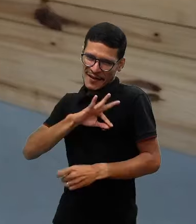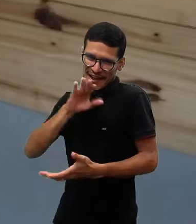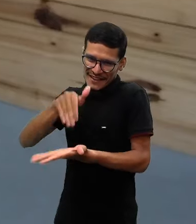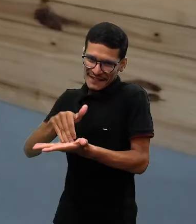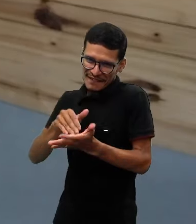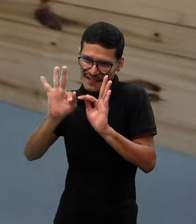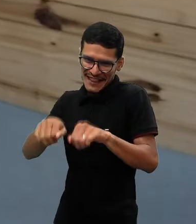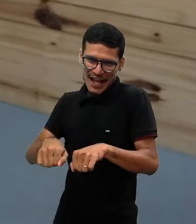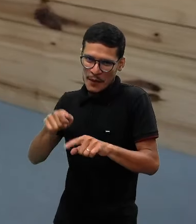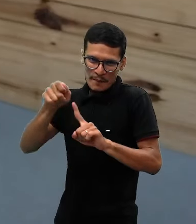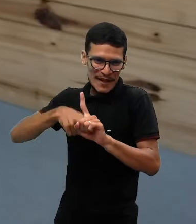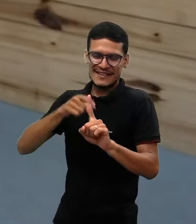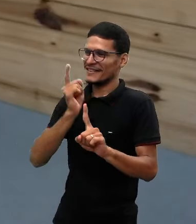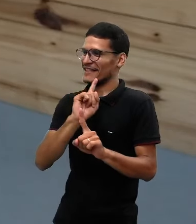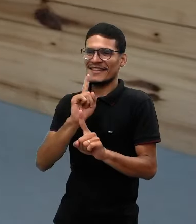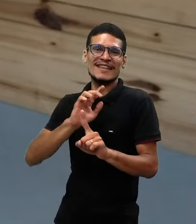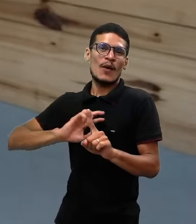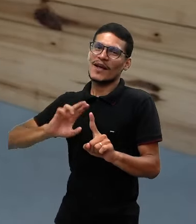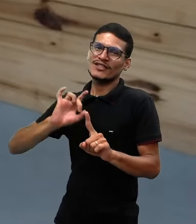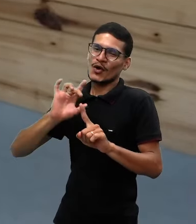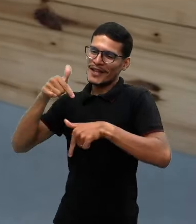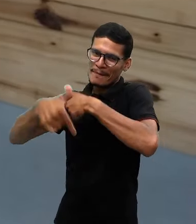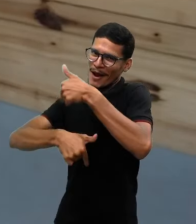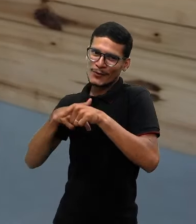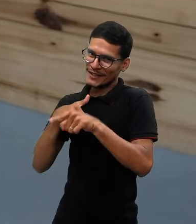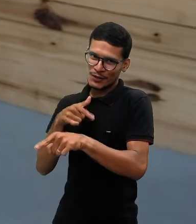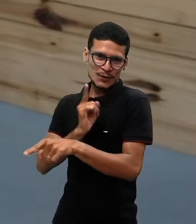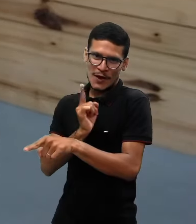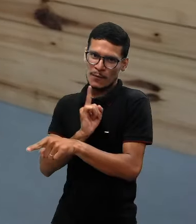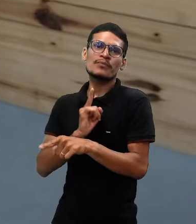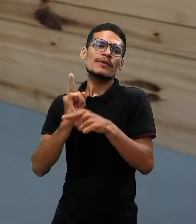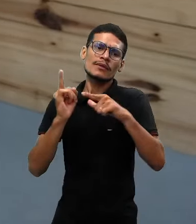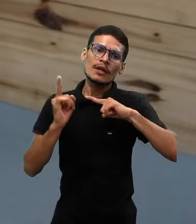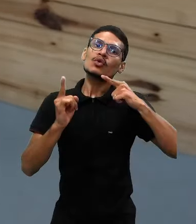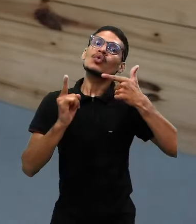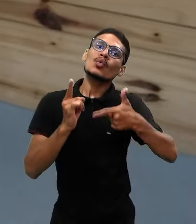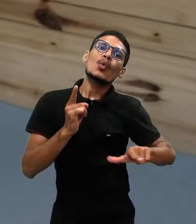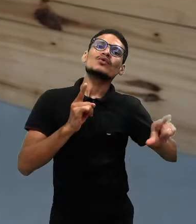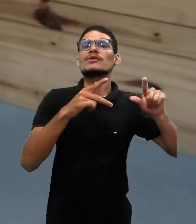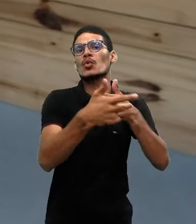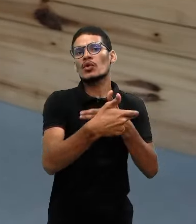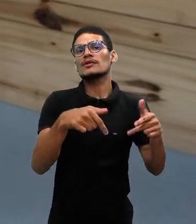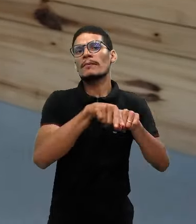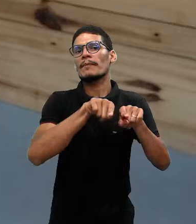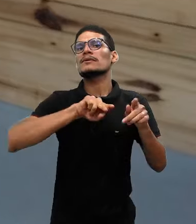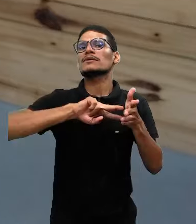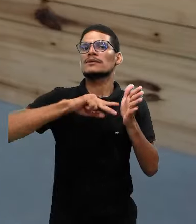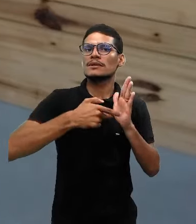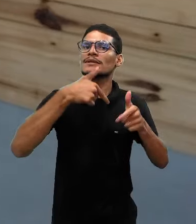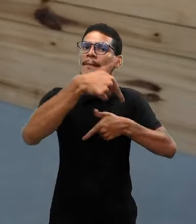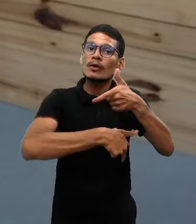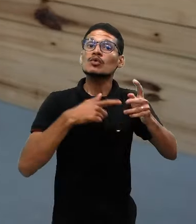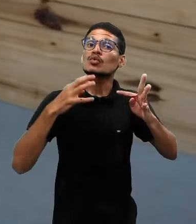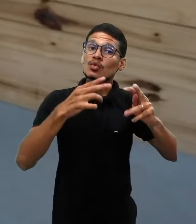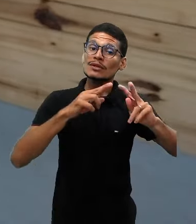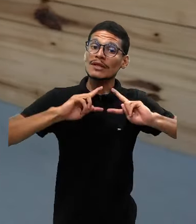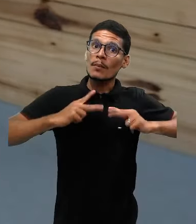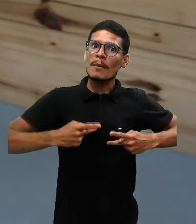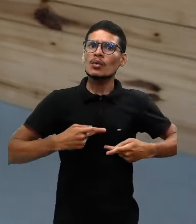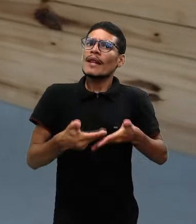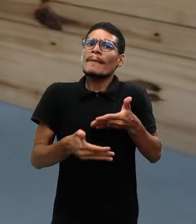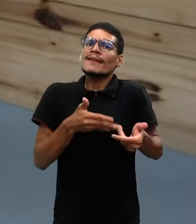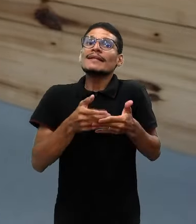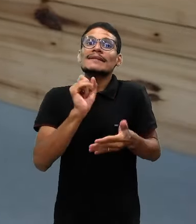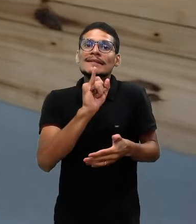não é só aquilo que é trabalho, não. Trabalho é tudo que a gente faz. Tudo que o ser humano faz, independente do resultado ser o